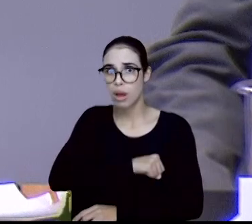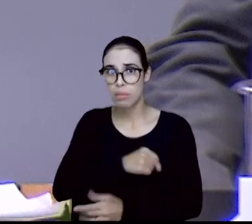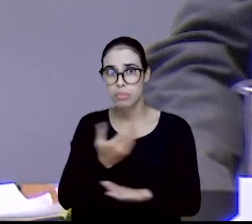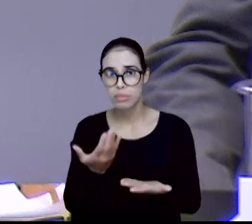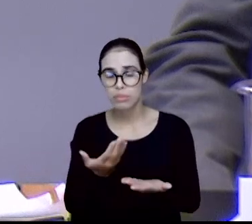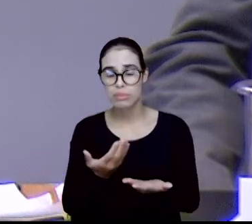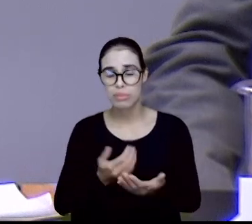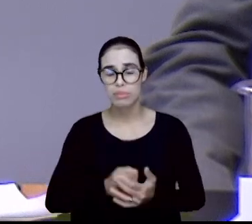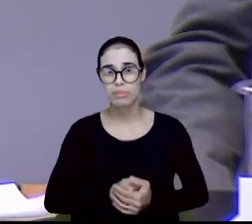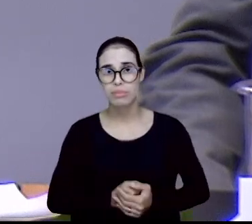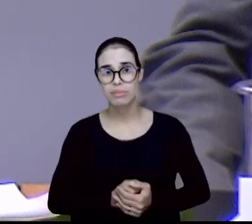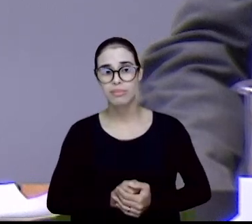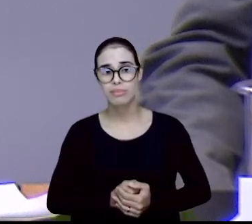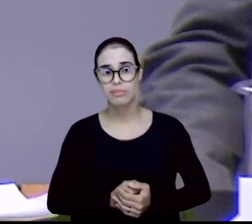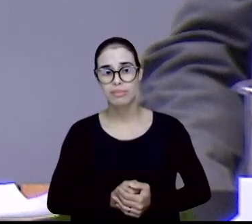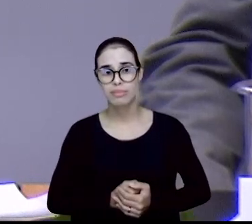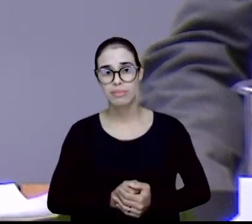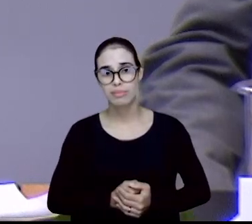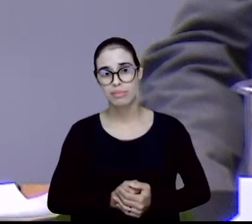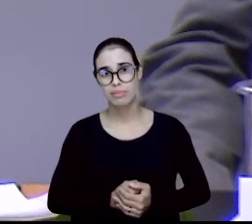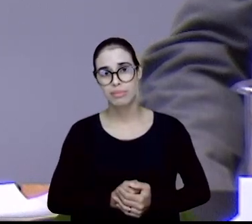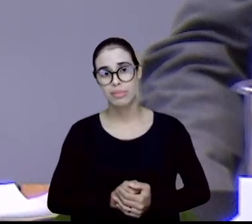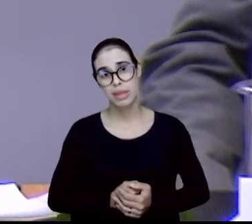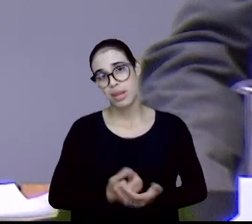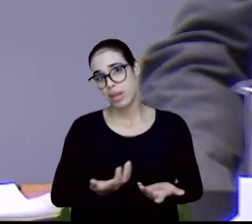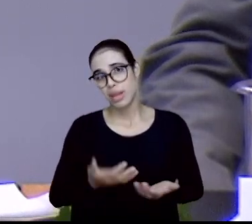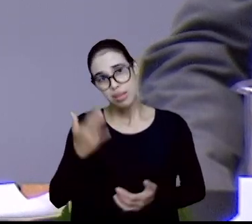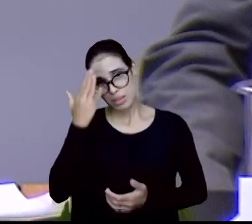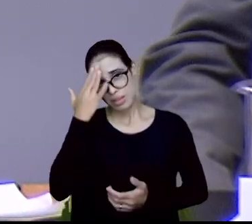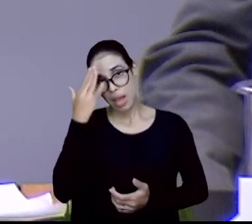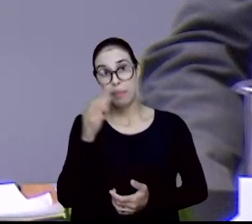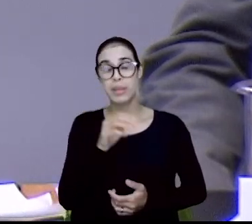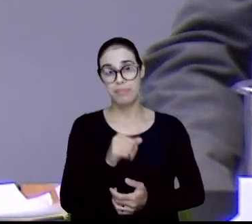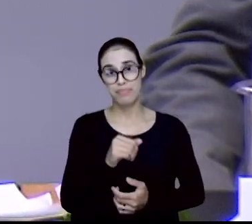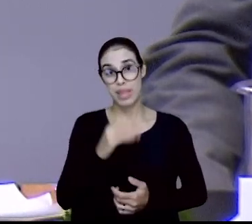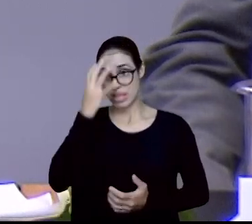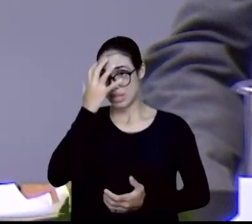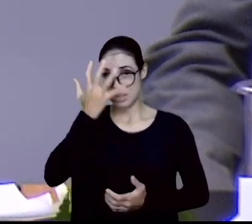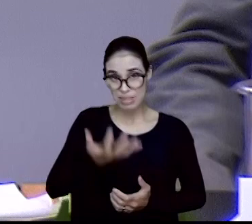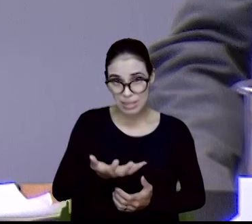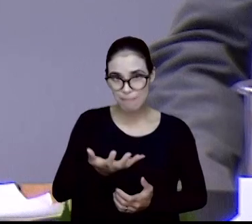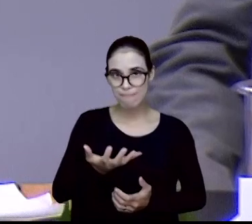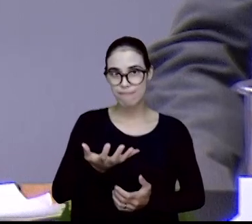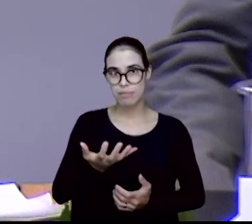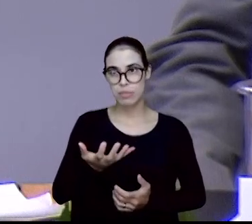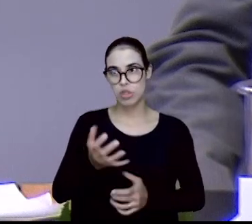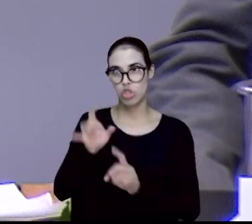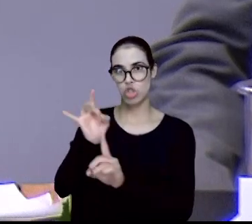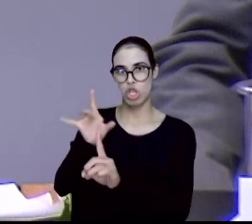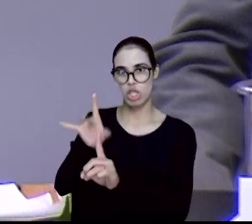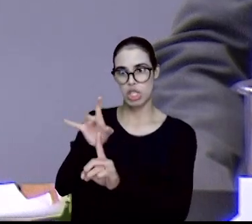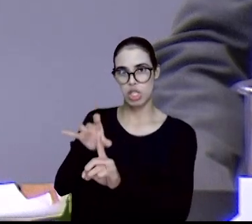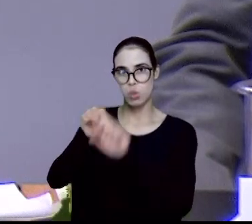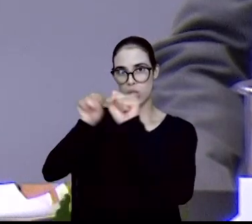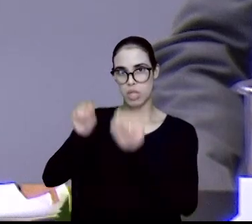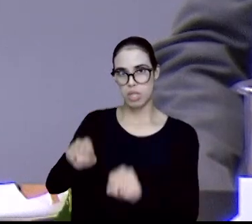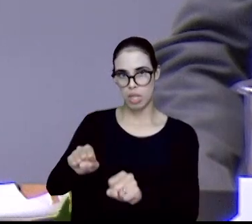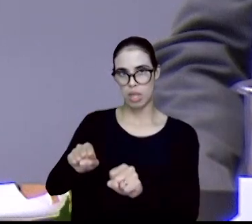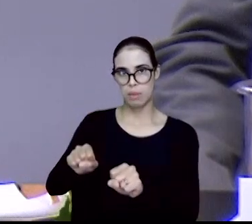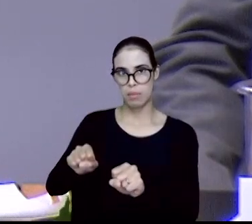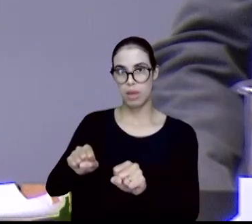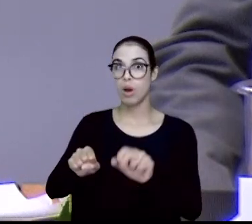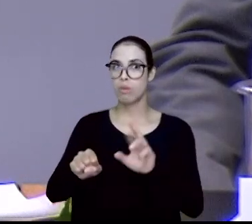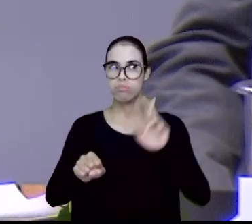precedentes. Evidente que tudo que envolve inteligência artificial tem que ter algum grau de supervisão humana e é preciso dar uma conferida. Mas, mesmo